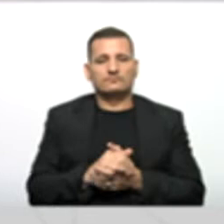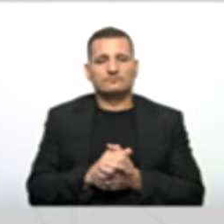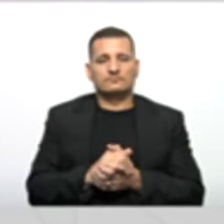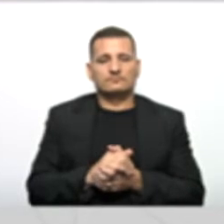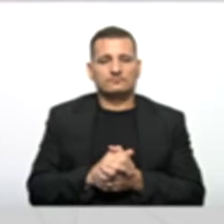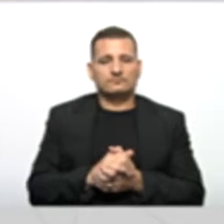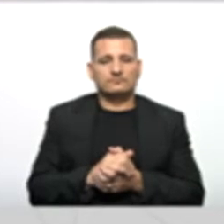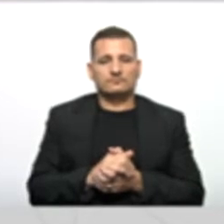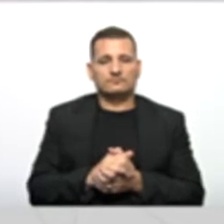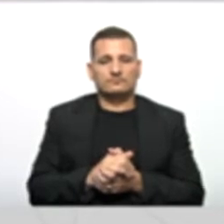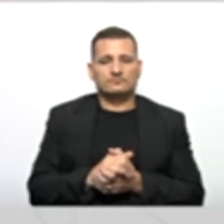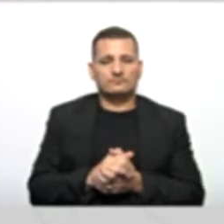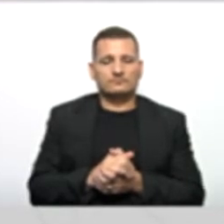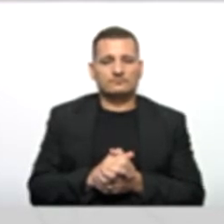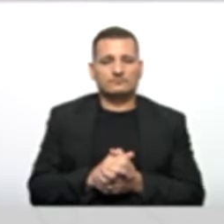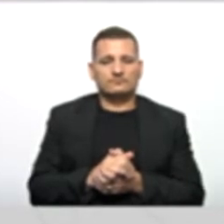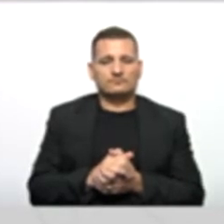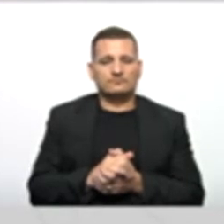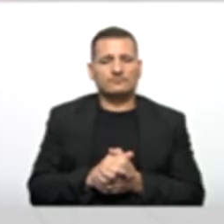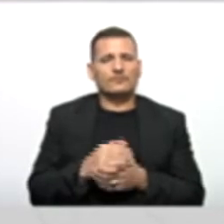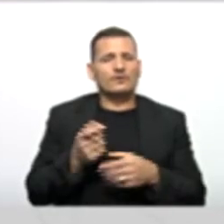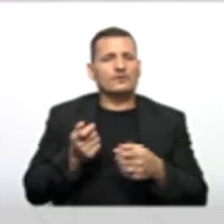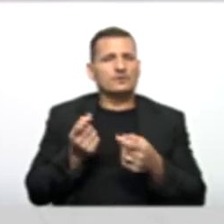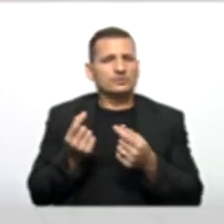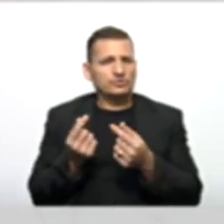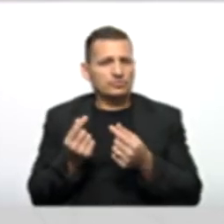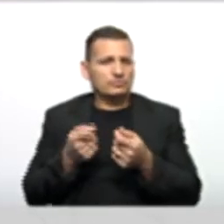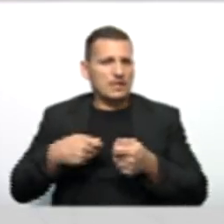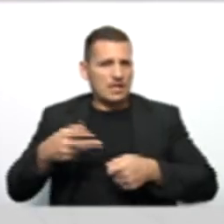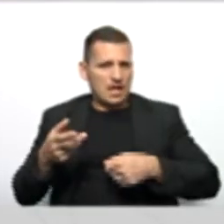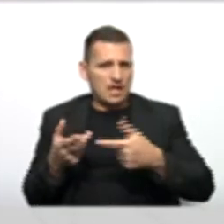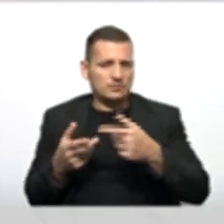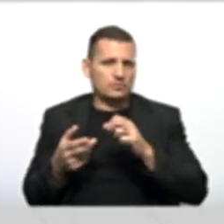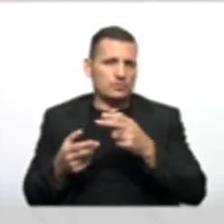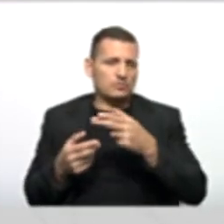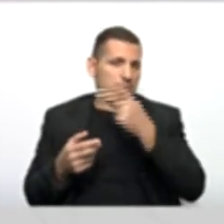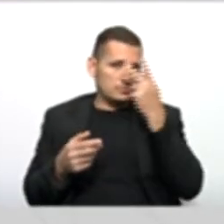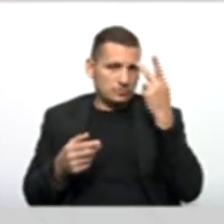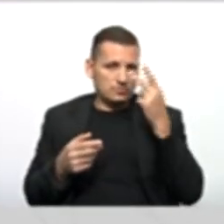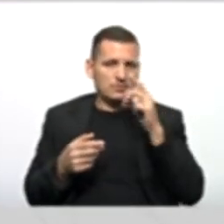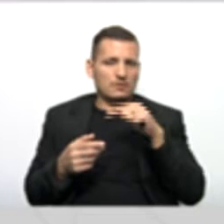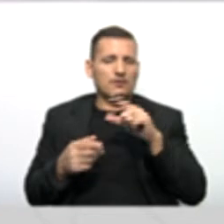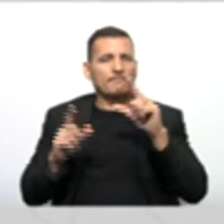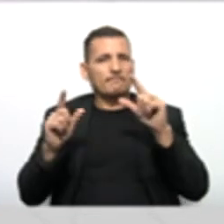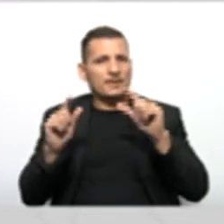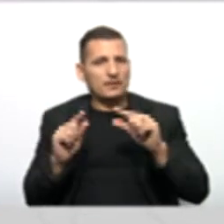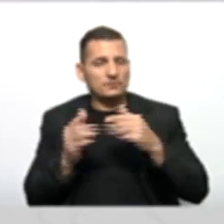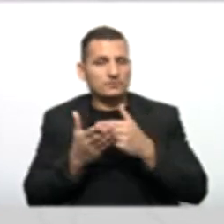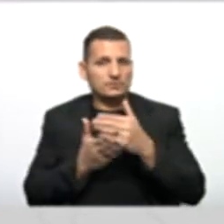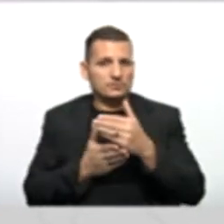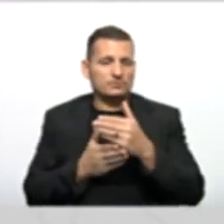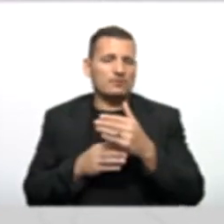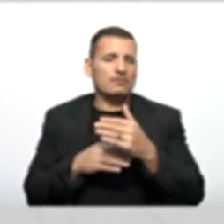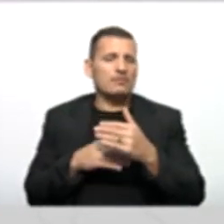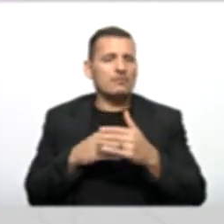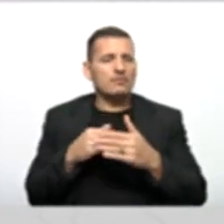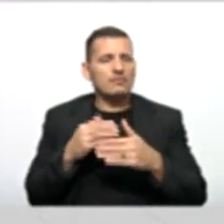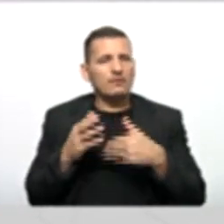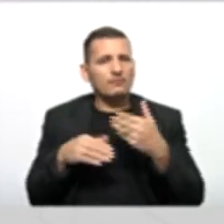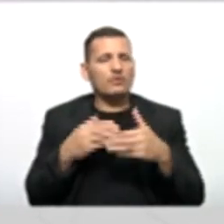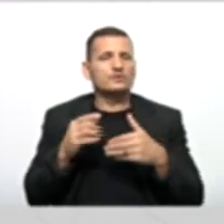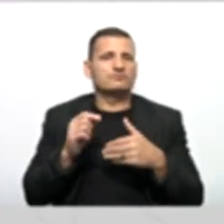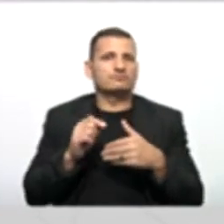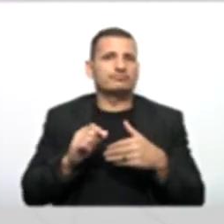de custo e de pessoal são baixos no início, atingem um valor máximo quando o projeto é executado e caem